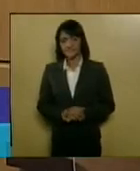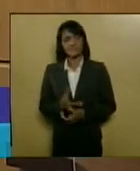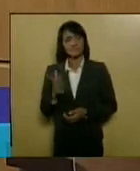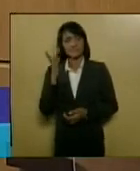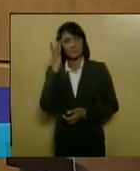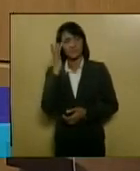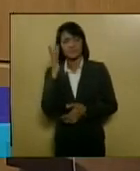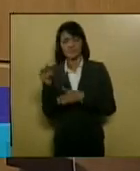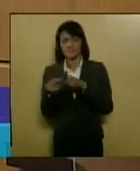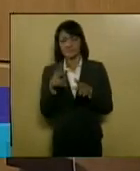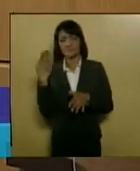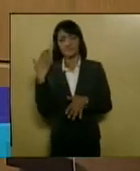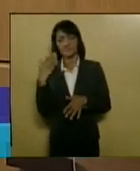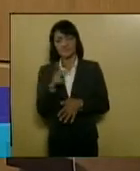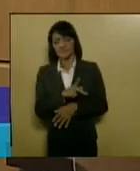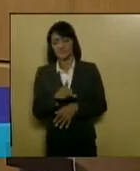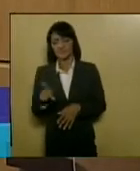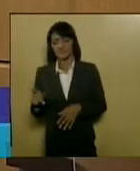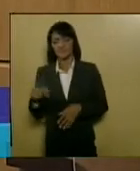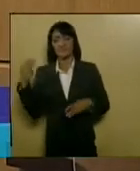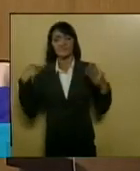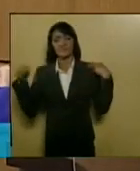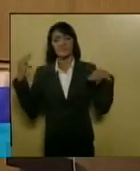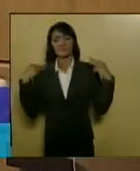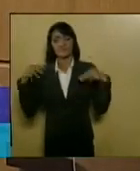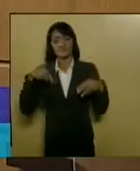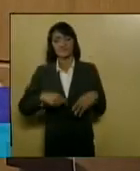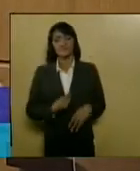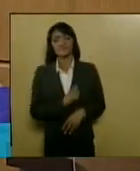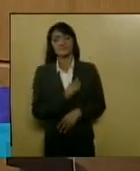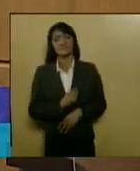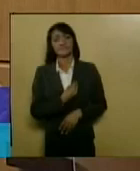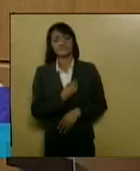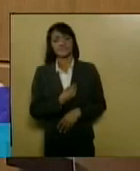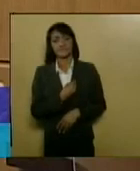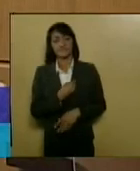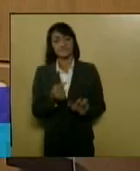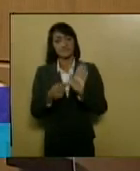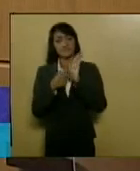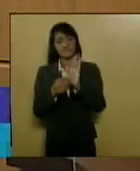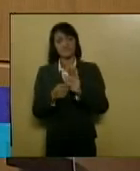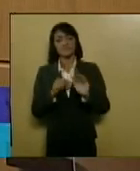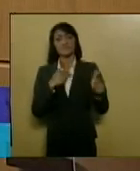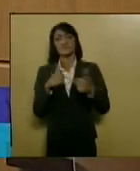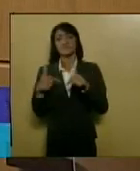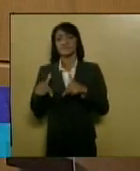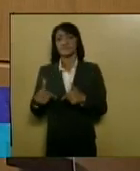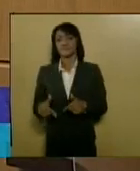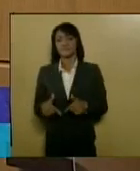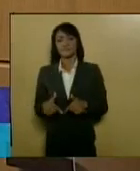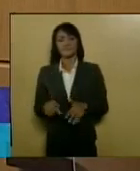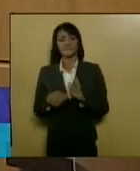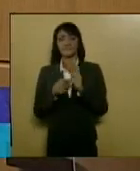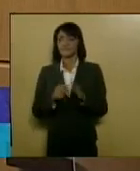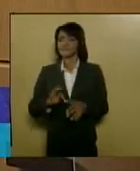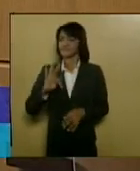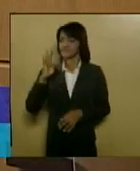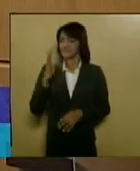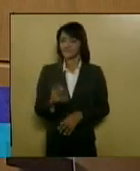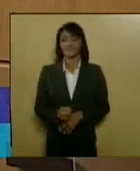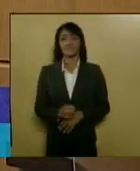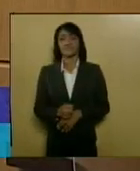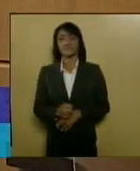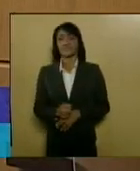que a semana passada, senhor presidente, a Marinha do Brasil esteve aqui presente, apresentando o trabalho, apresentando tudo aquilo que